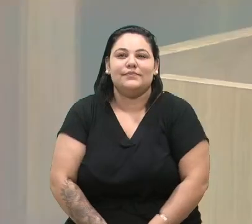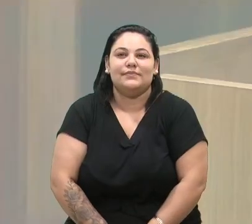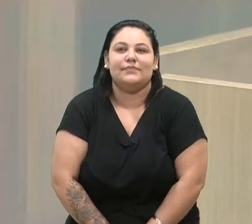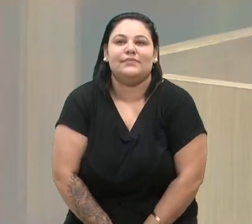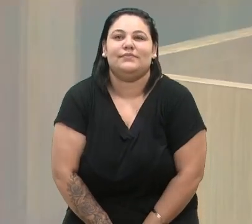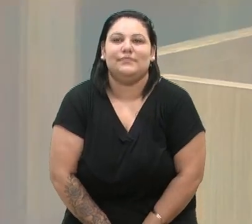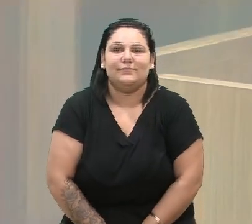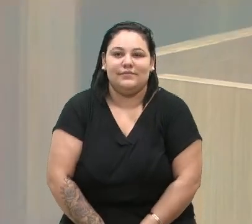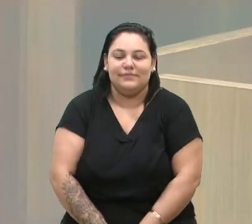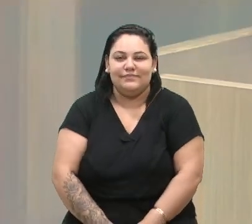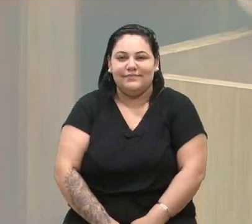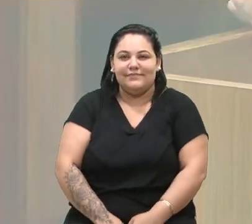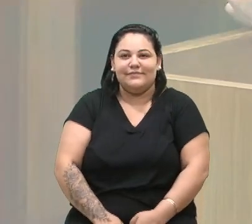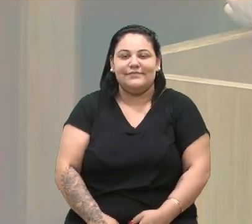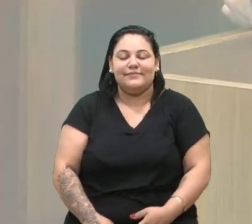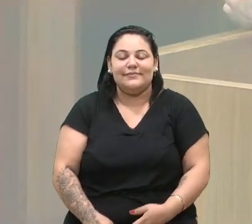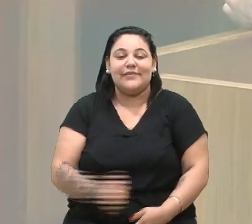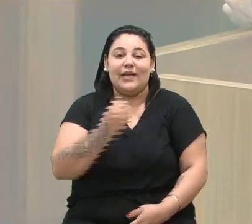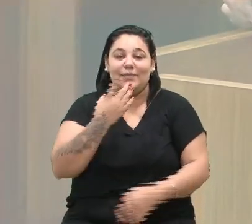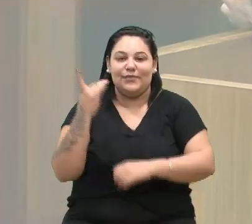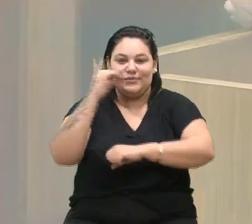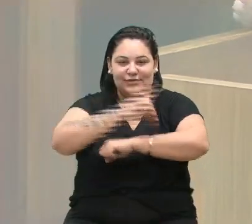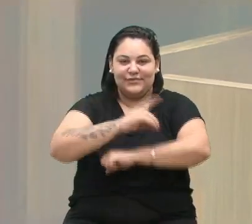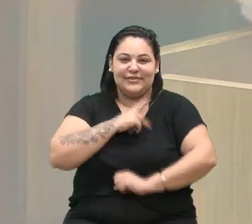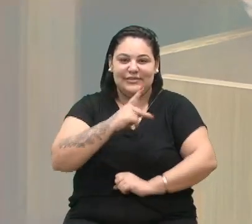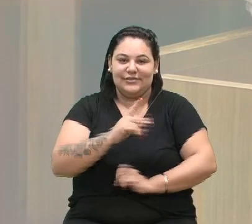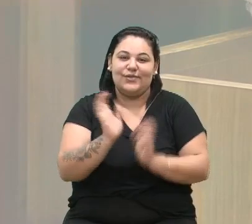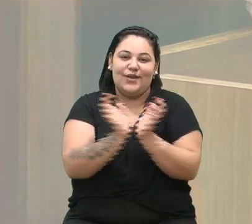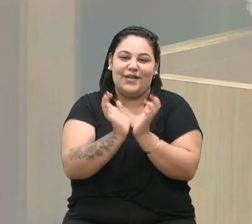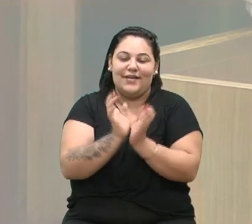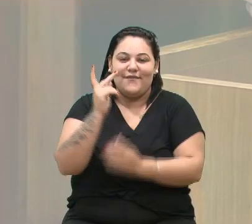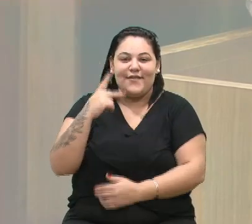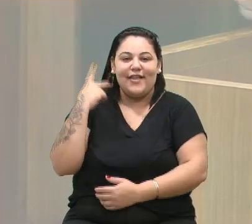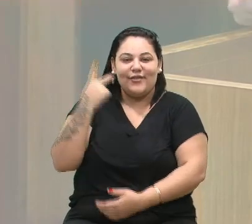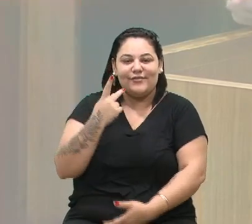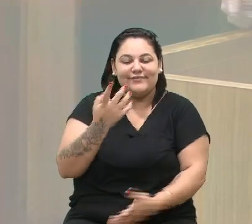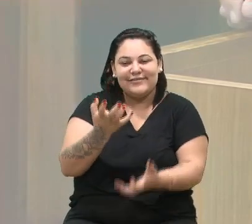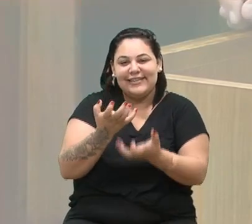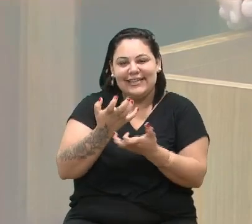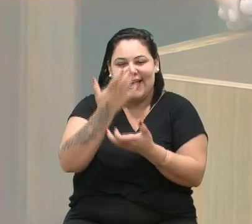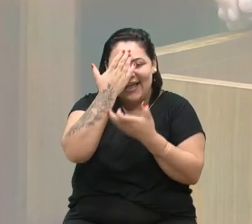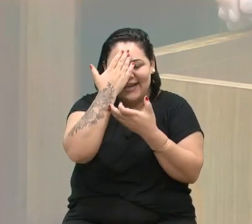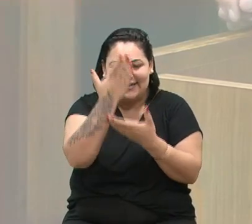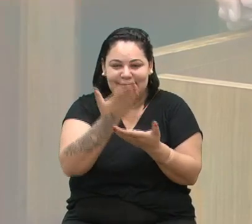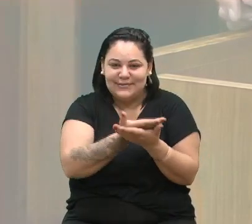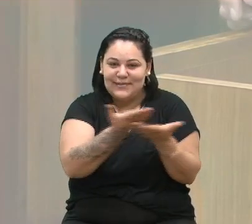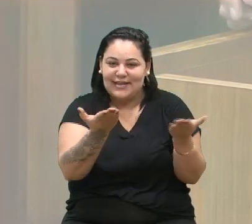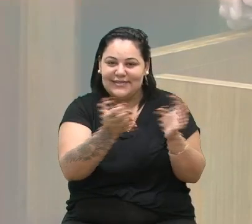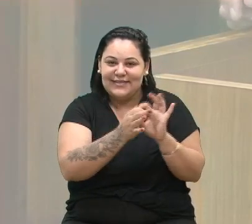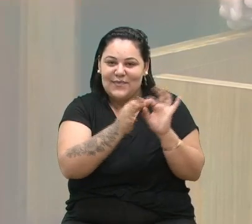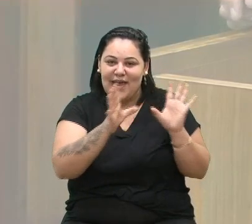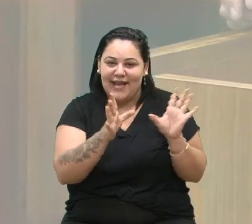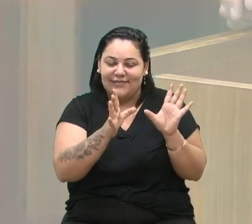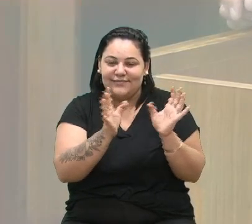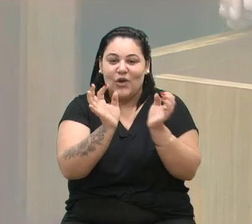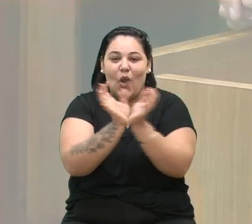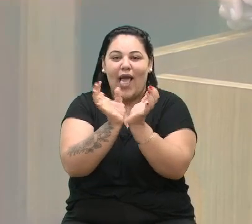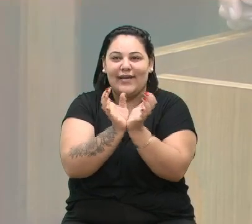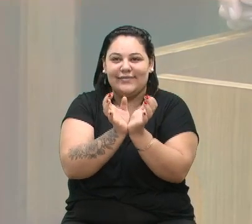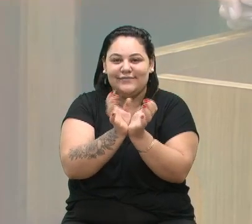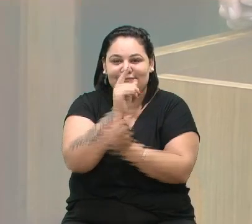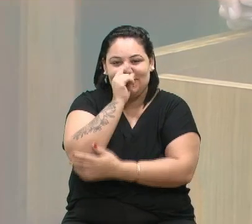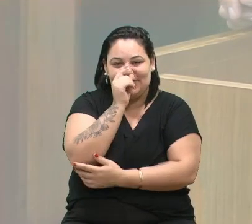Bom dia, senhora presidente, colegas vereadores. Gostaria de agradecer o espaço cedido pelo colega